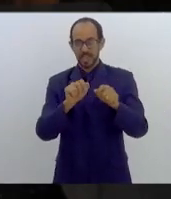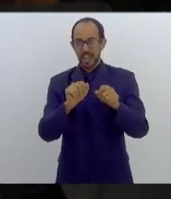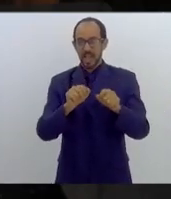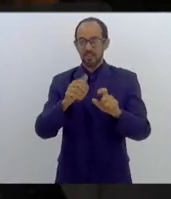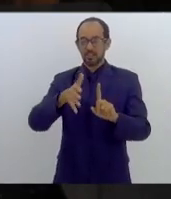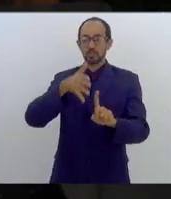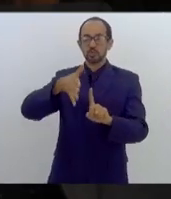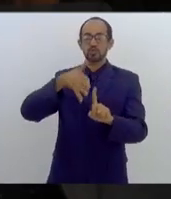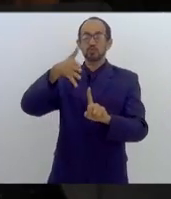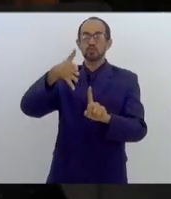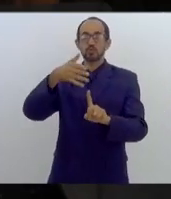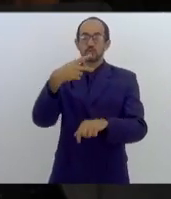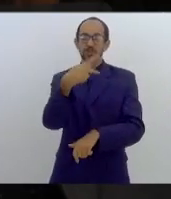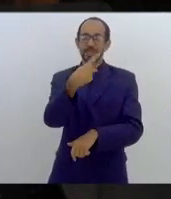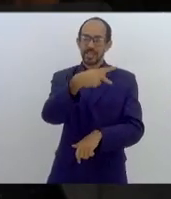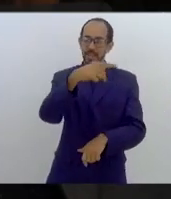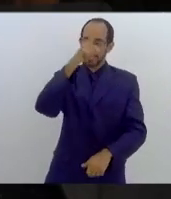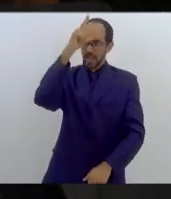discurso dele em alemão,